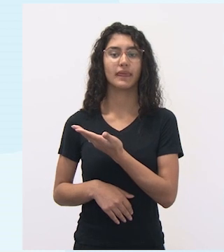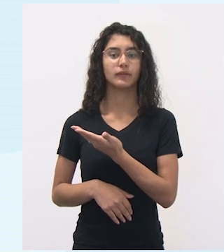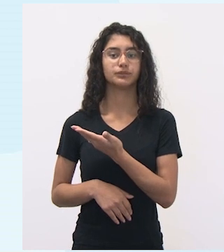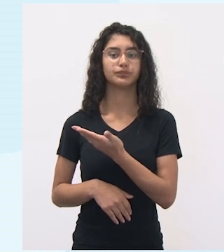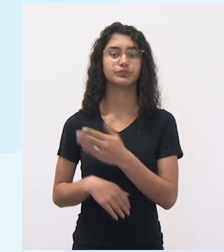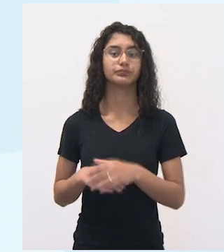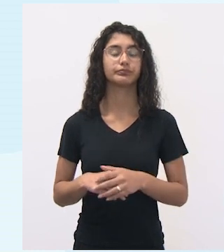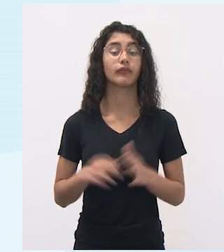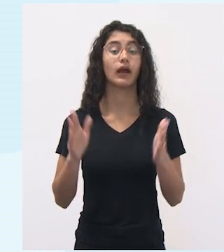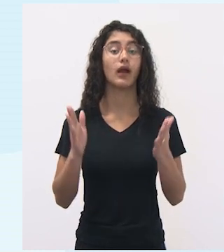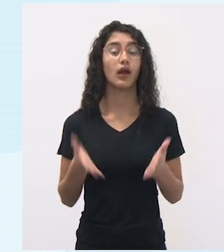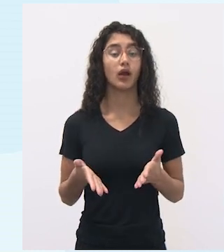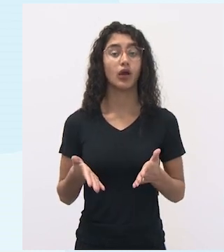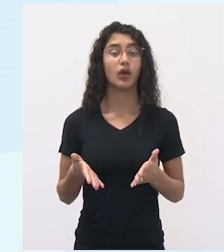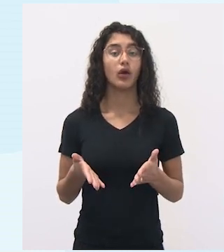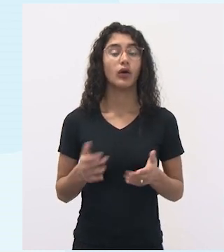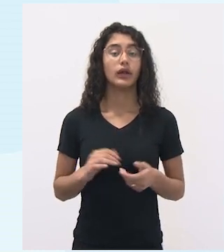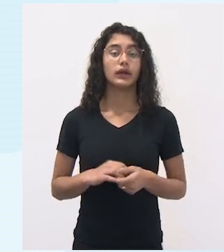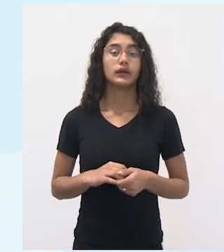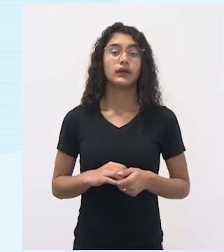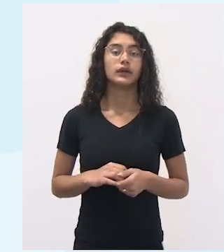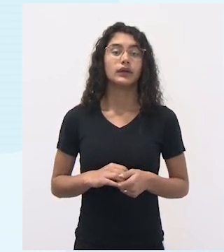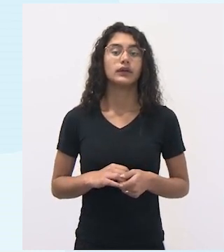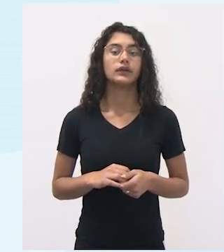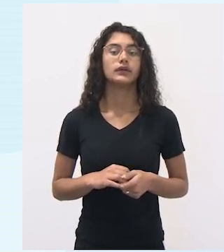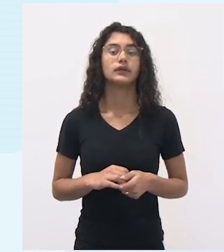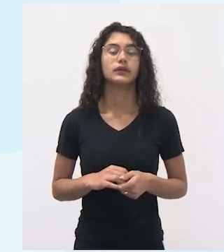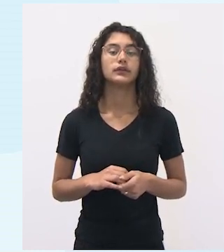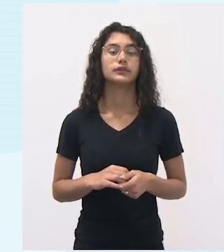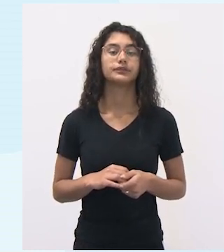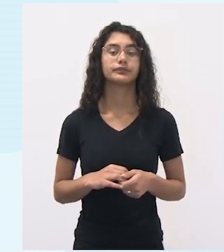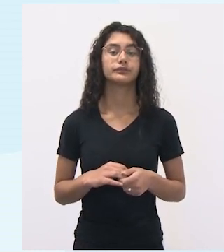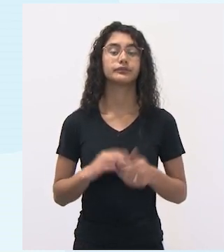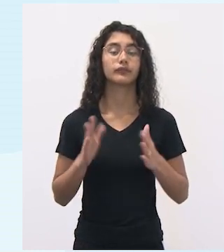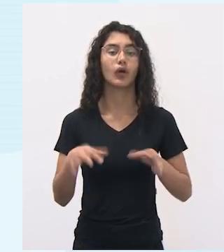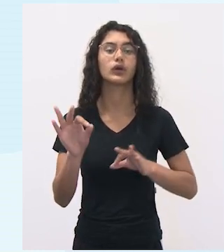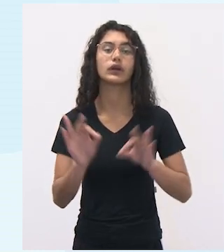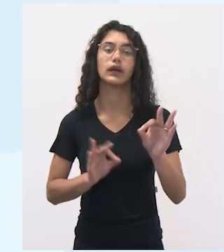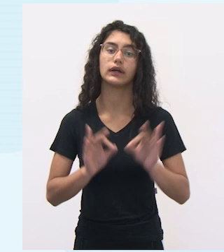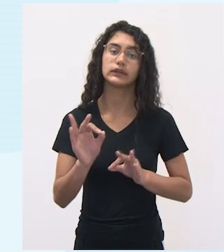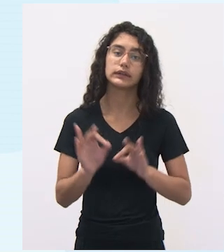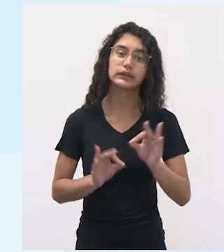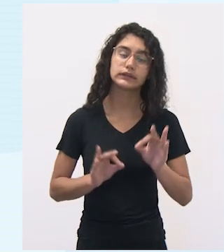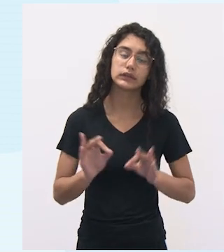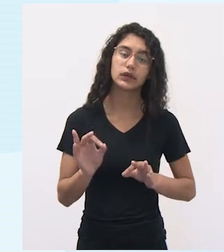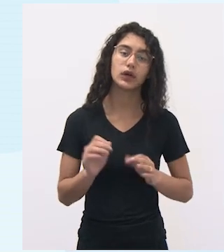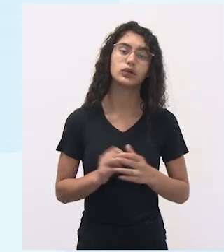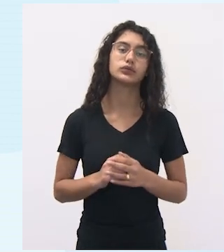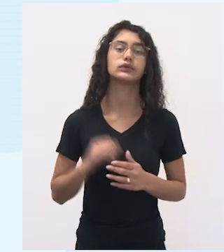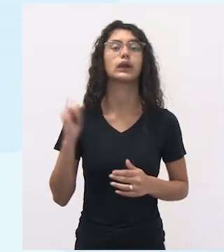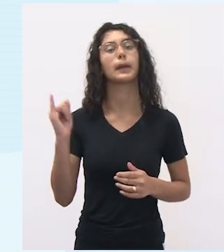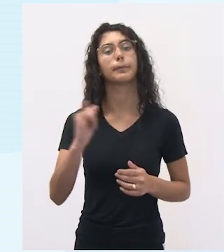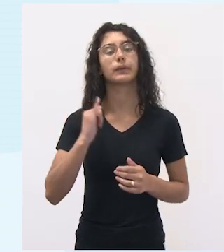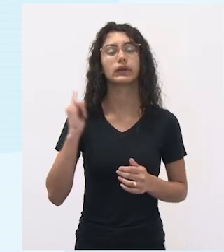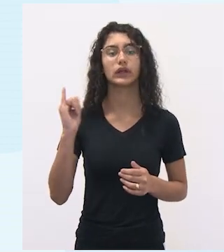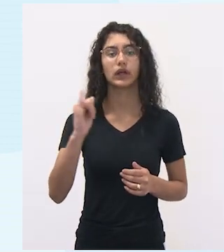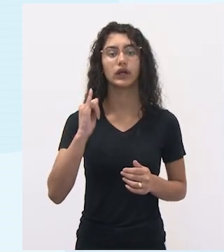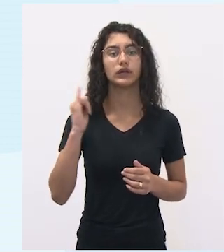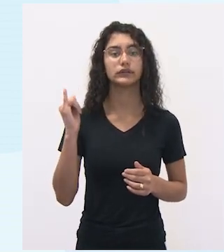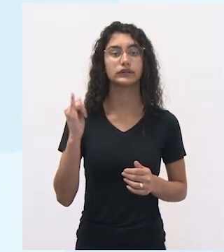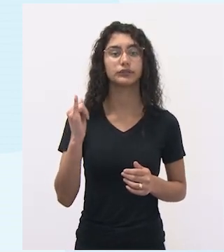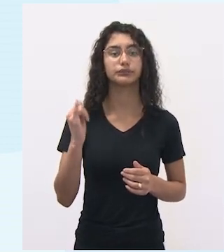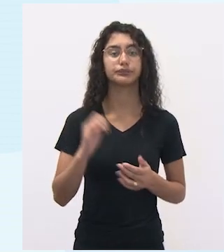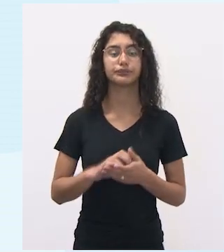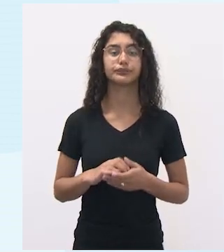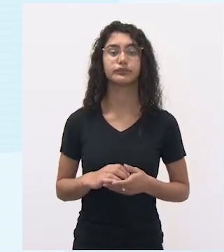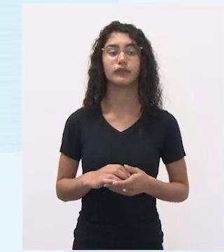Então agora, esse momento que nós demos um start da organização, da aplicação, da importância de